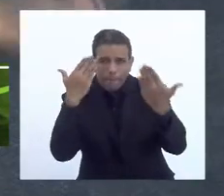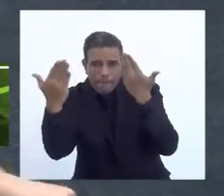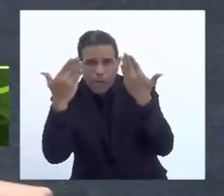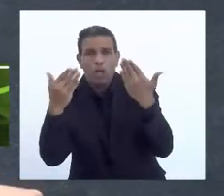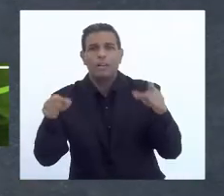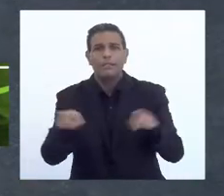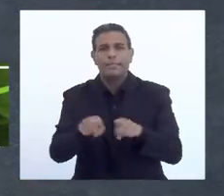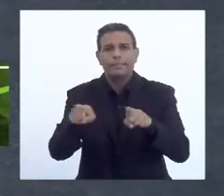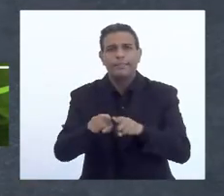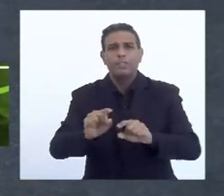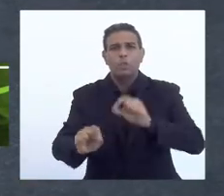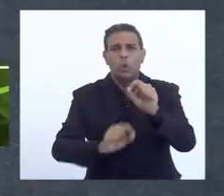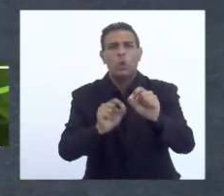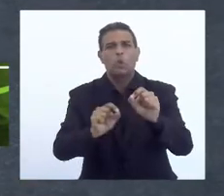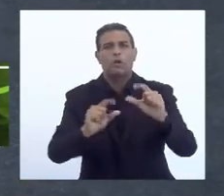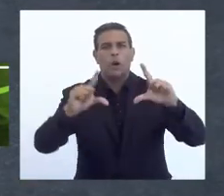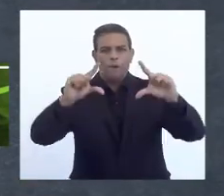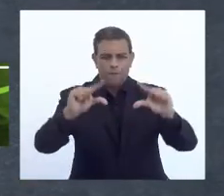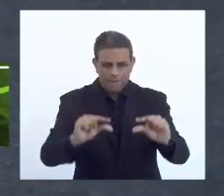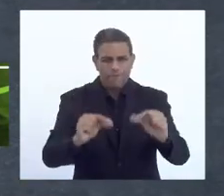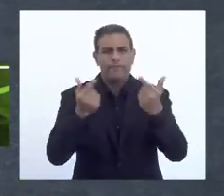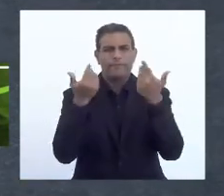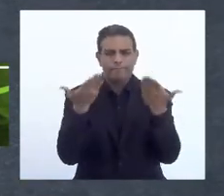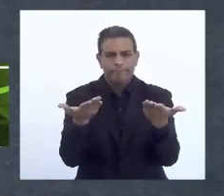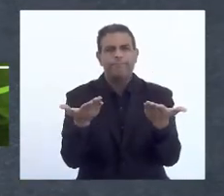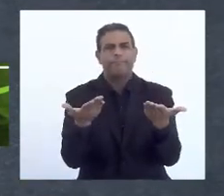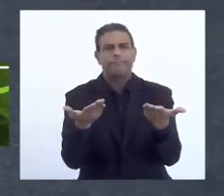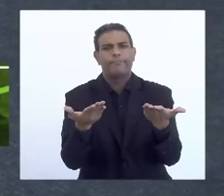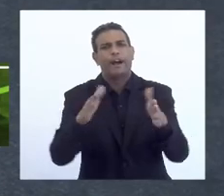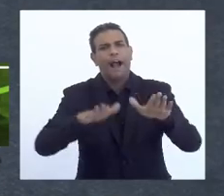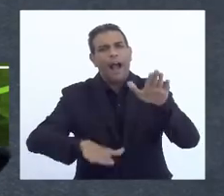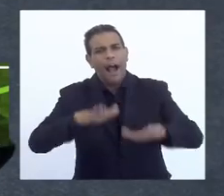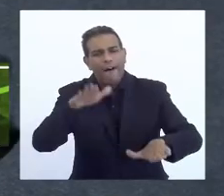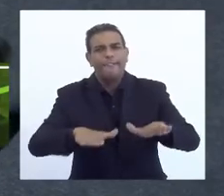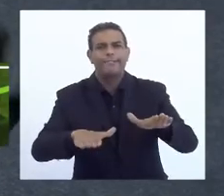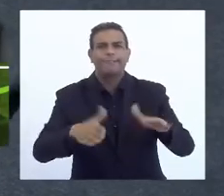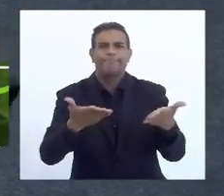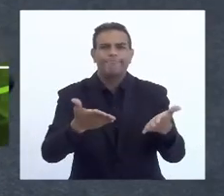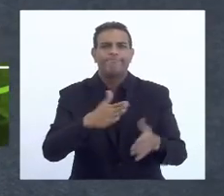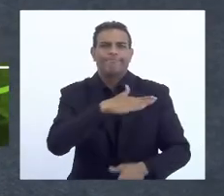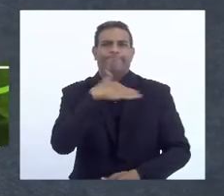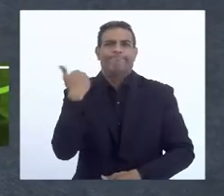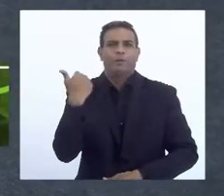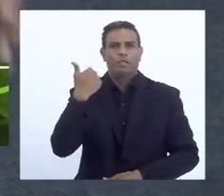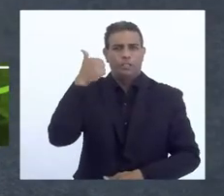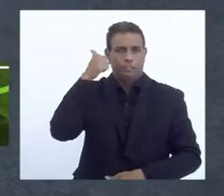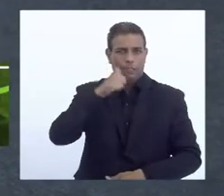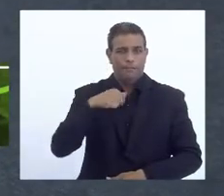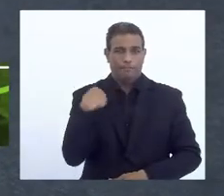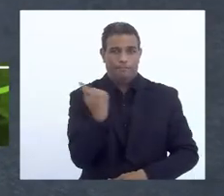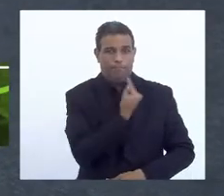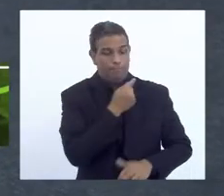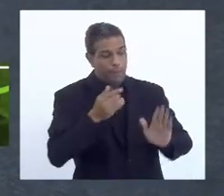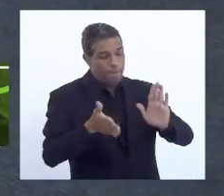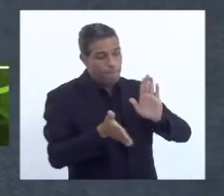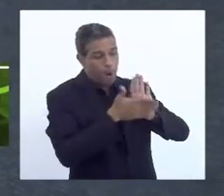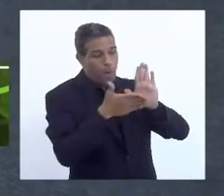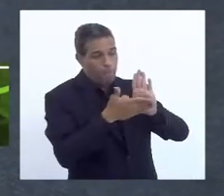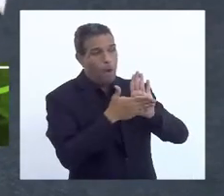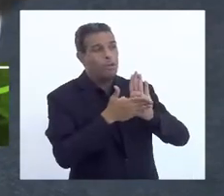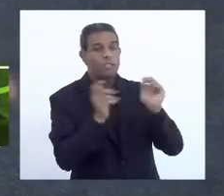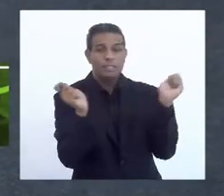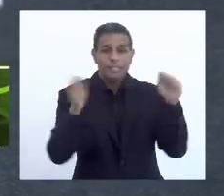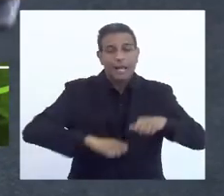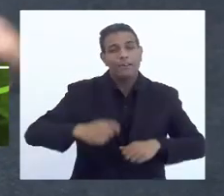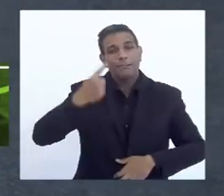psicológica, moral, e termina também, muitas das vezes, com a violência física. Então, a minha proposição é que nós venhamos